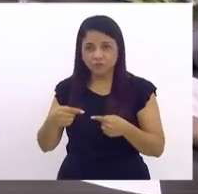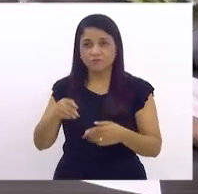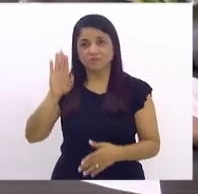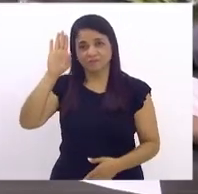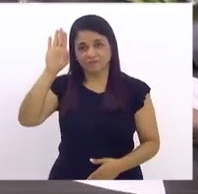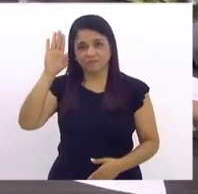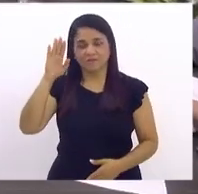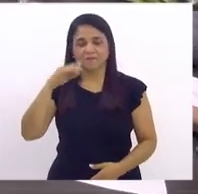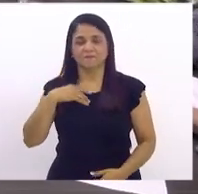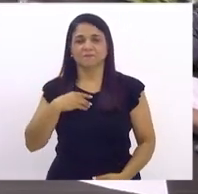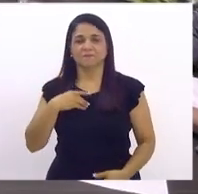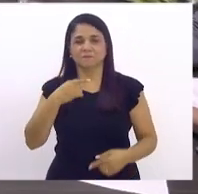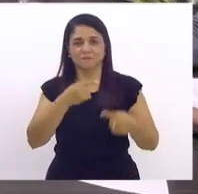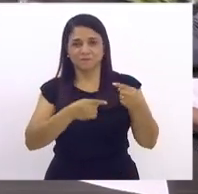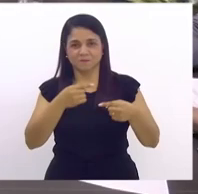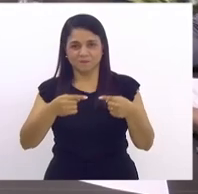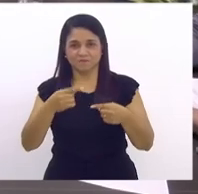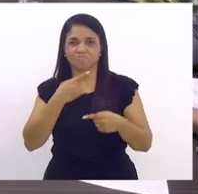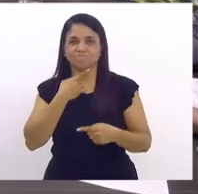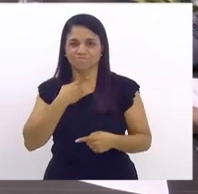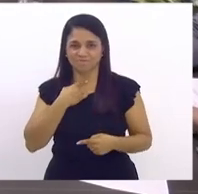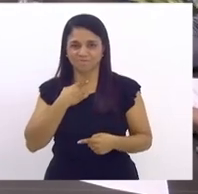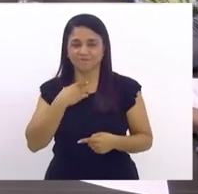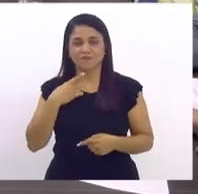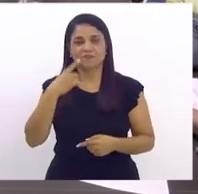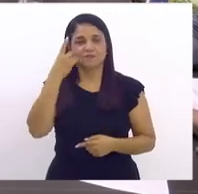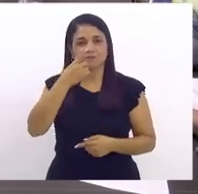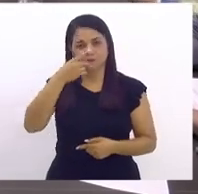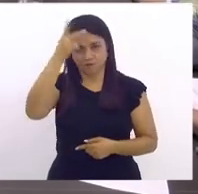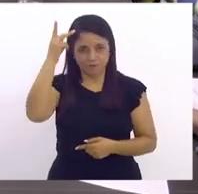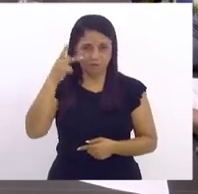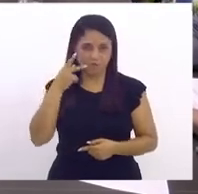eu desejo. Com a palavra o deputado Luiz Paulo.